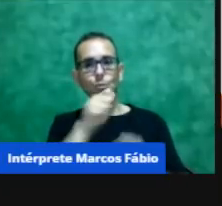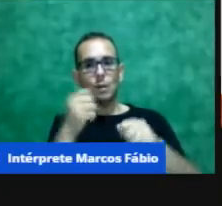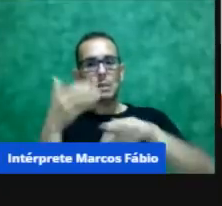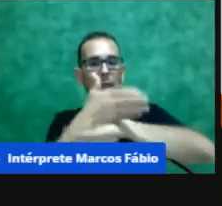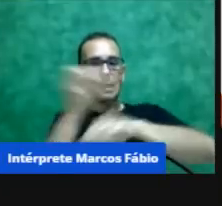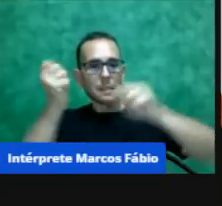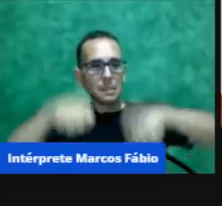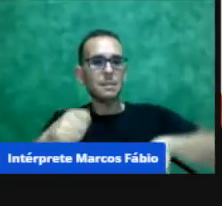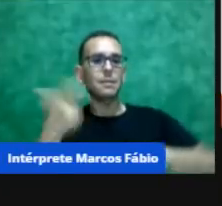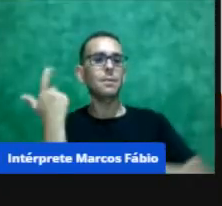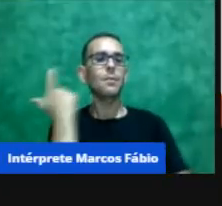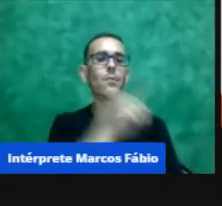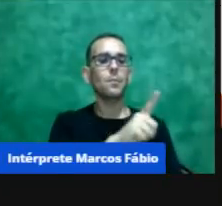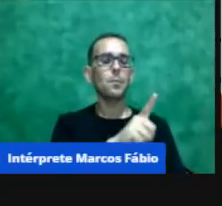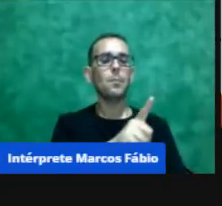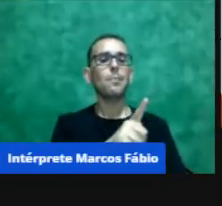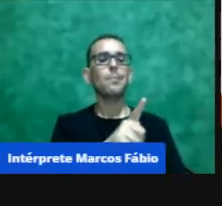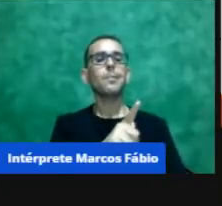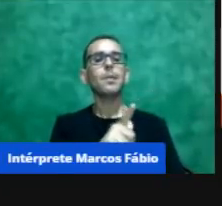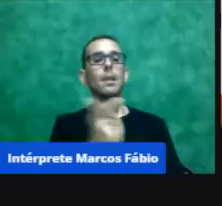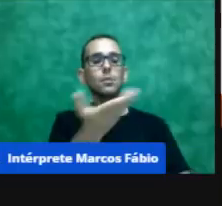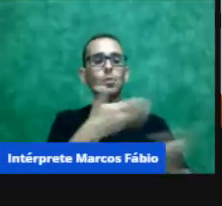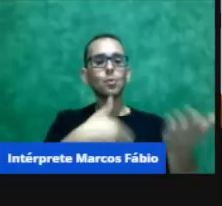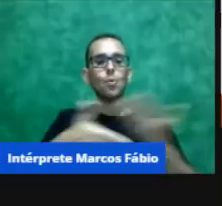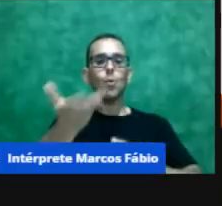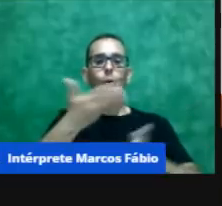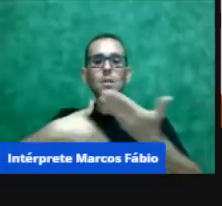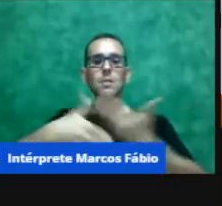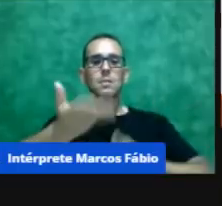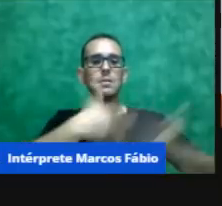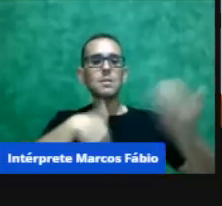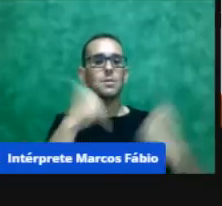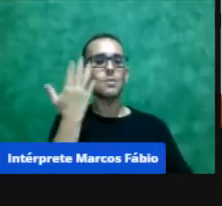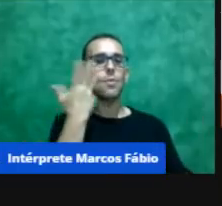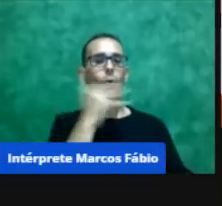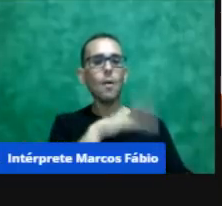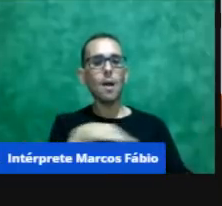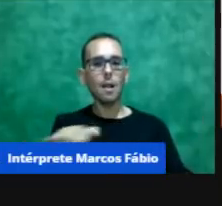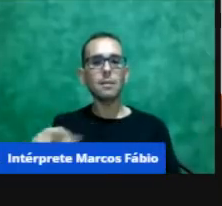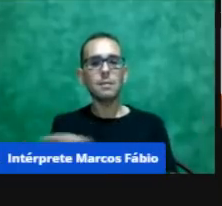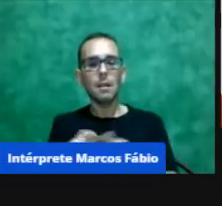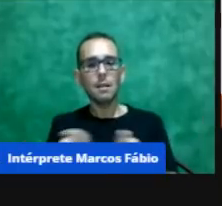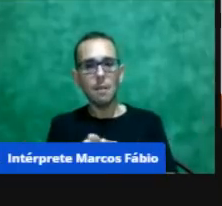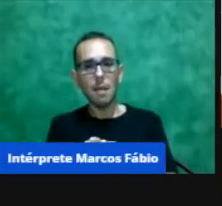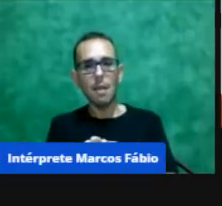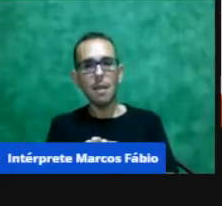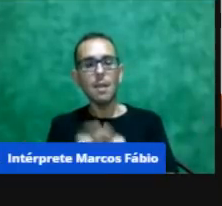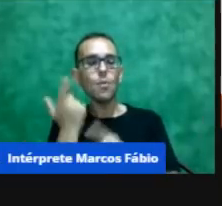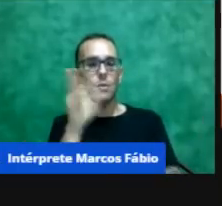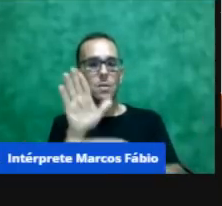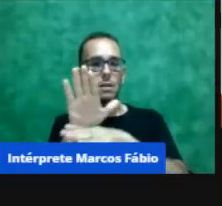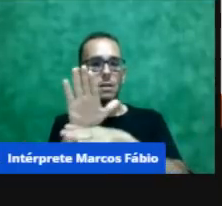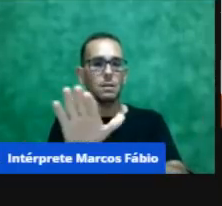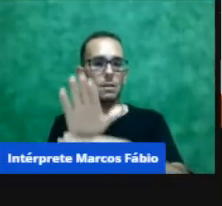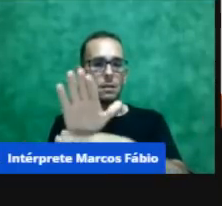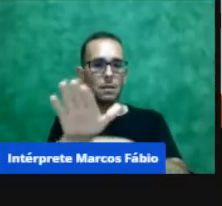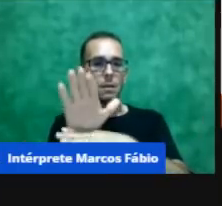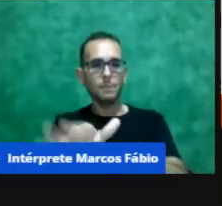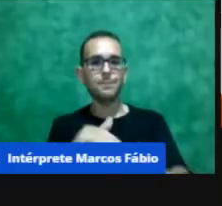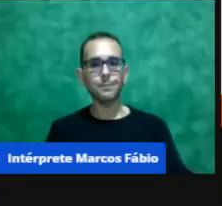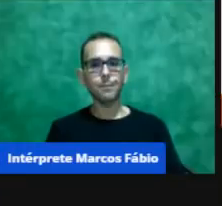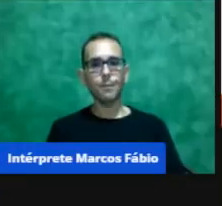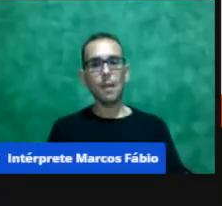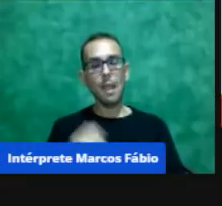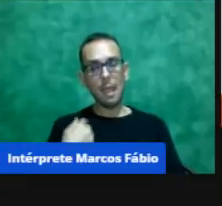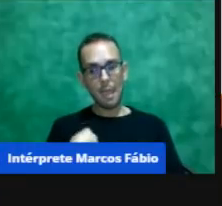participam, né, então é um momento da gente conseguir interagir ali com as crianças e que dê um auxílio para eles. Então, no caso, não somente